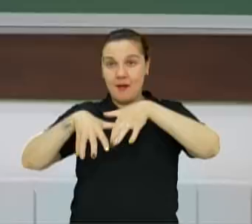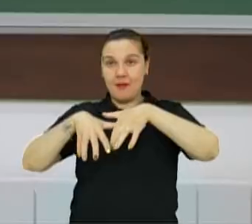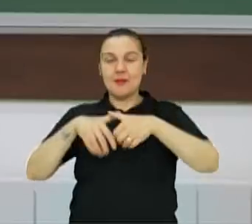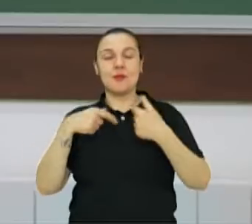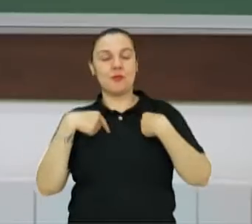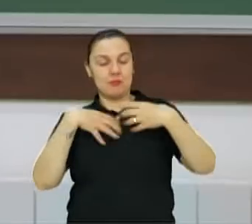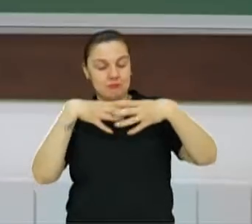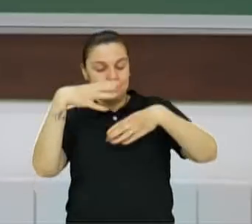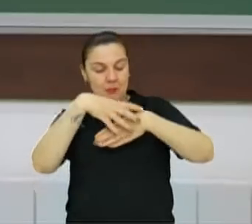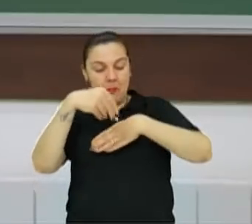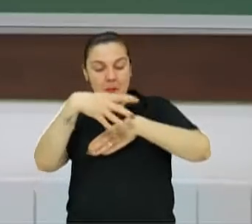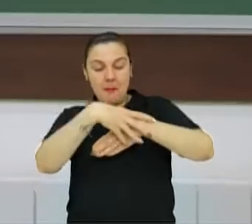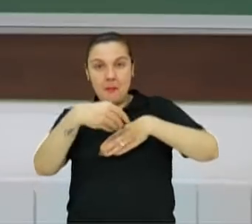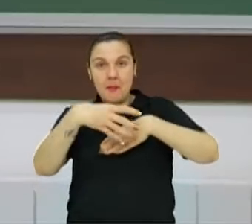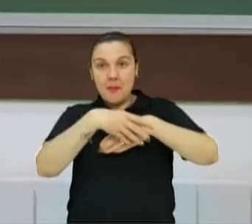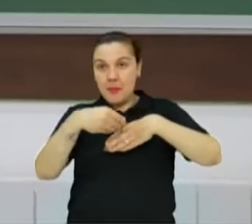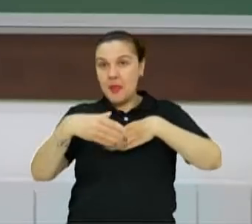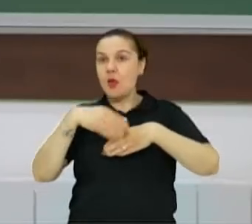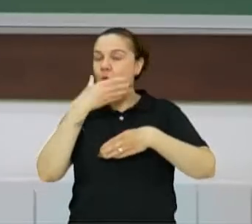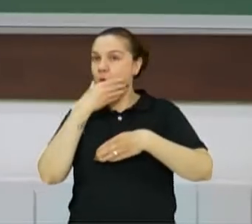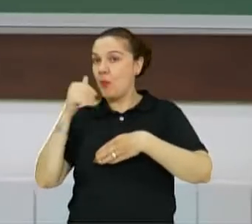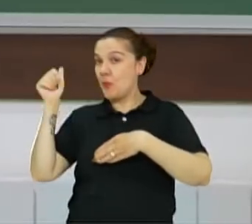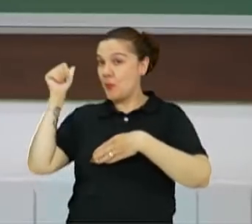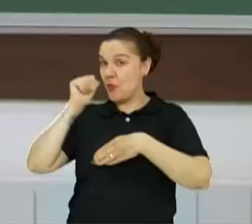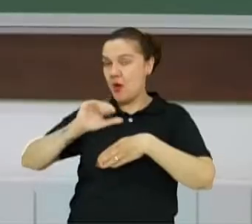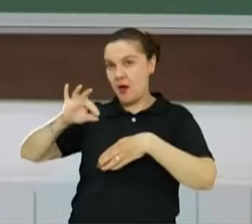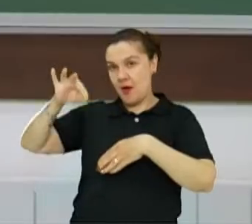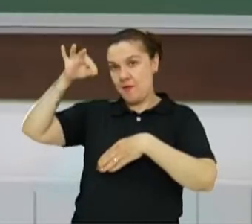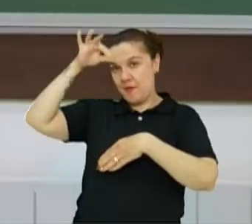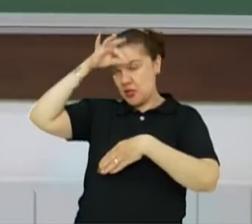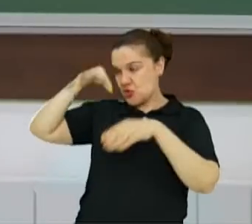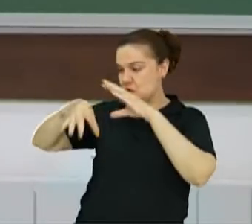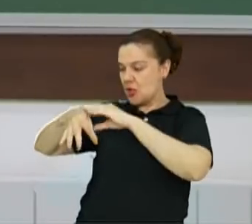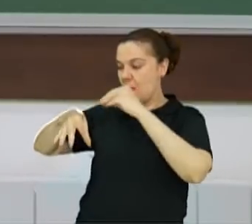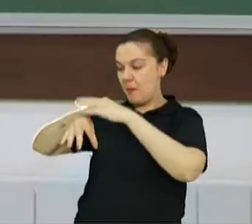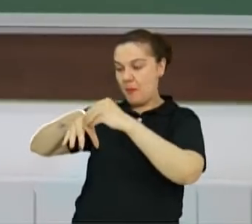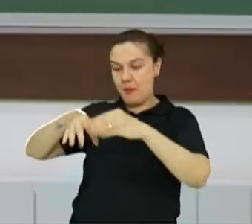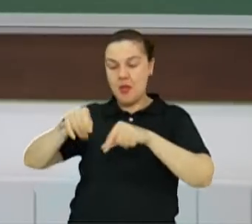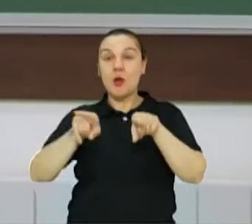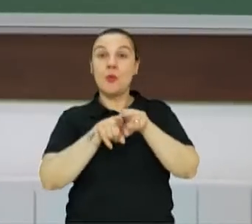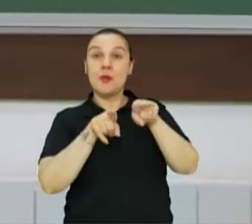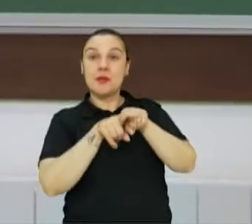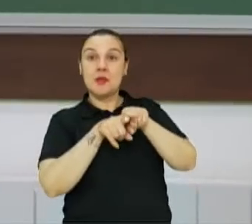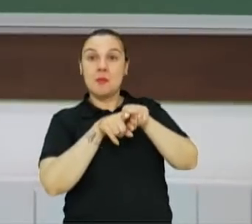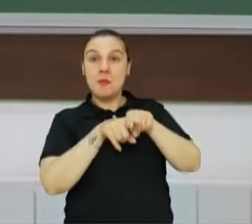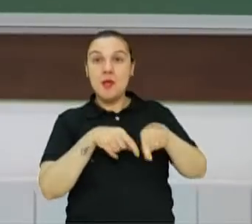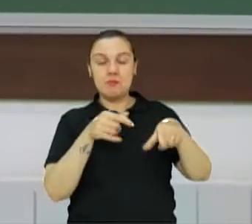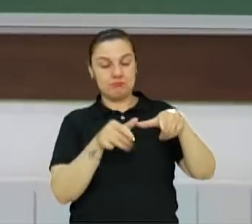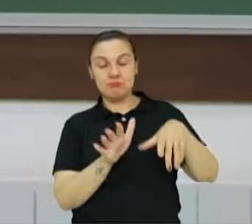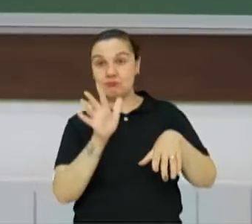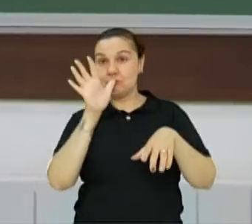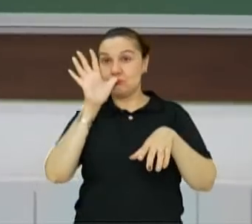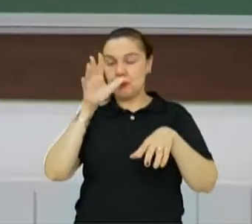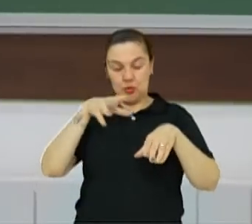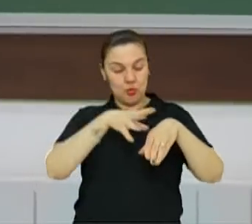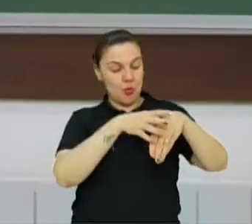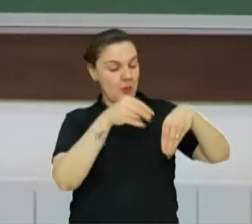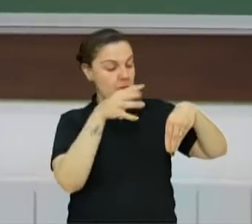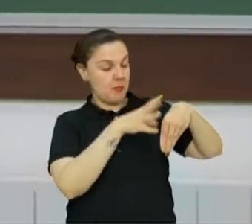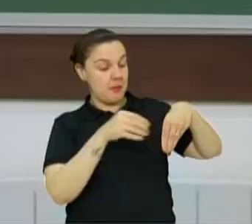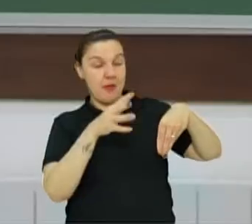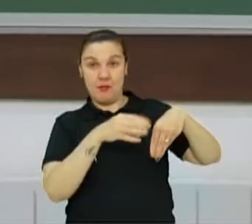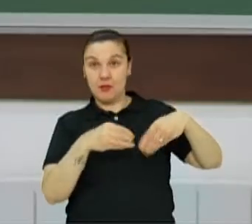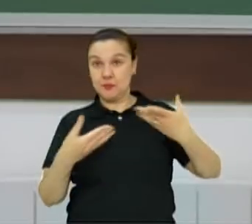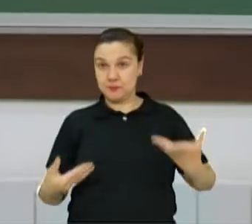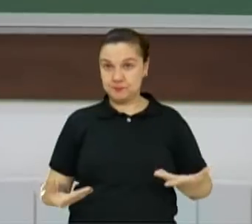os pelos da região íntima, né, que é normal, tanto nos homens quanto nas mulheres. Essa pediculose pubiana é um